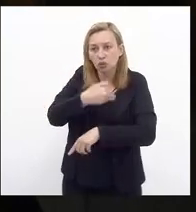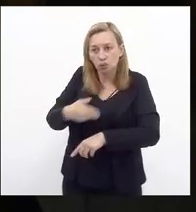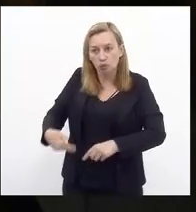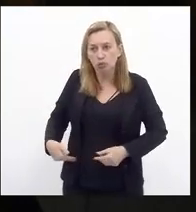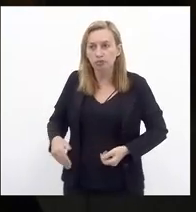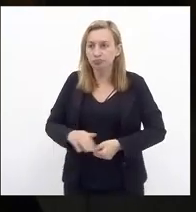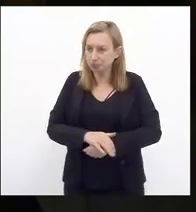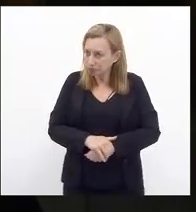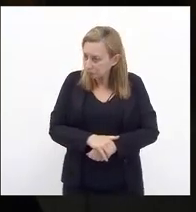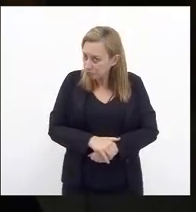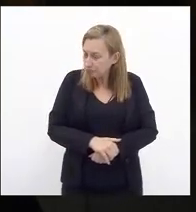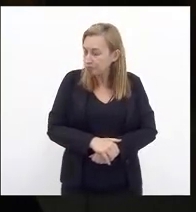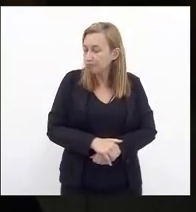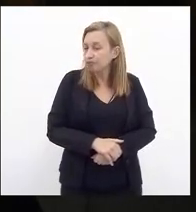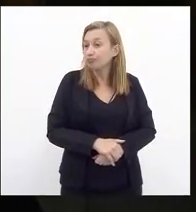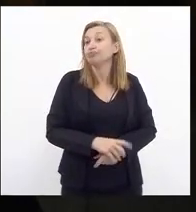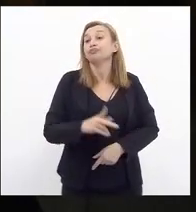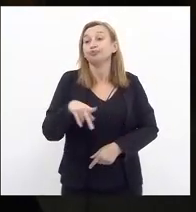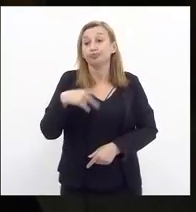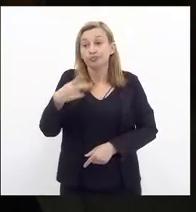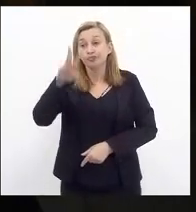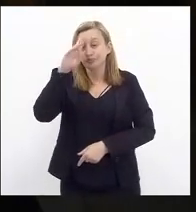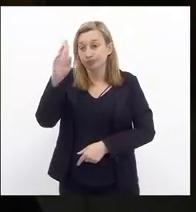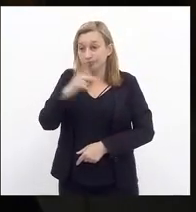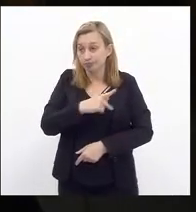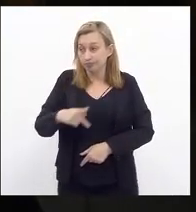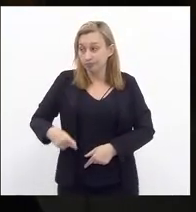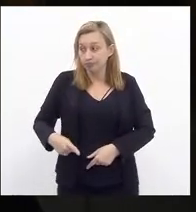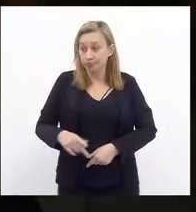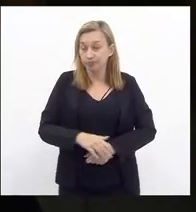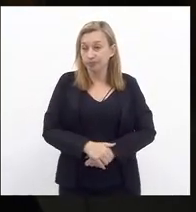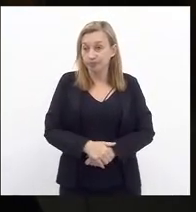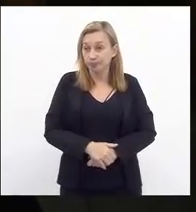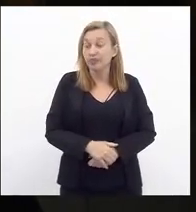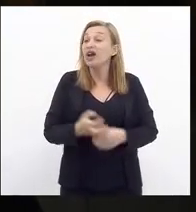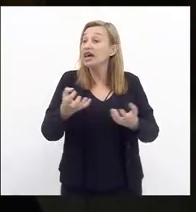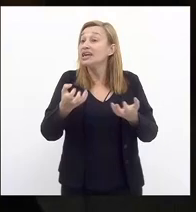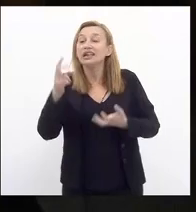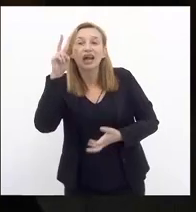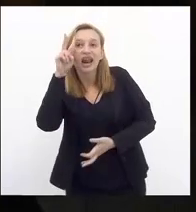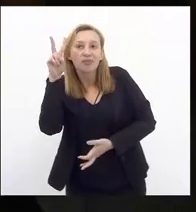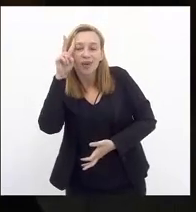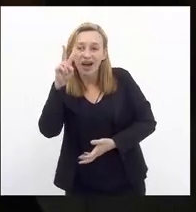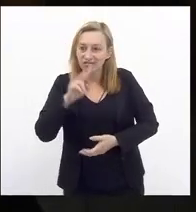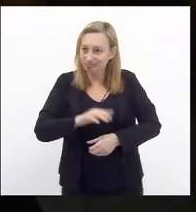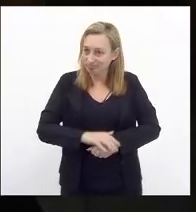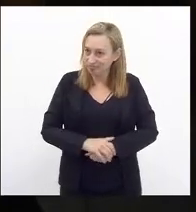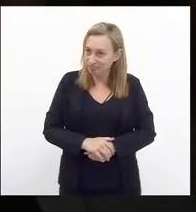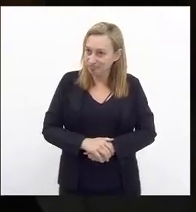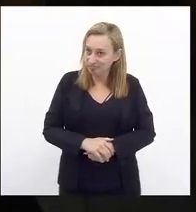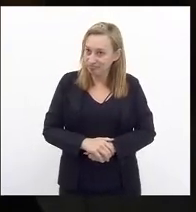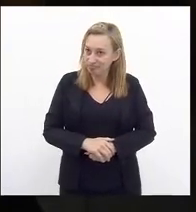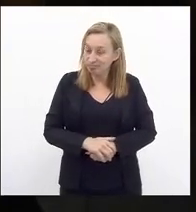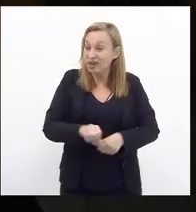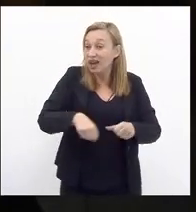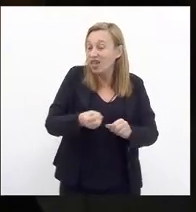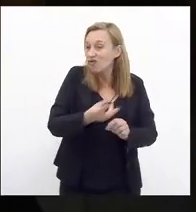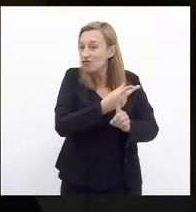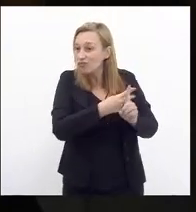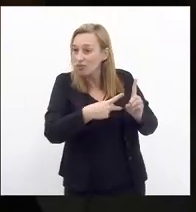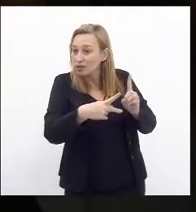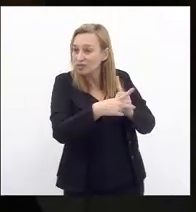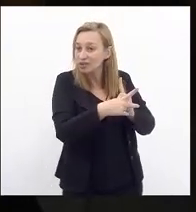público eu já tô esse o presidente queria lembrar que a reforma da